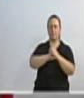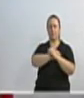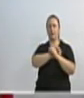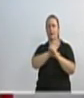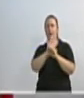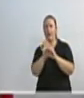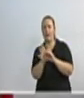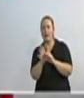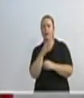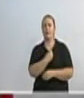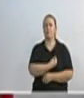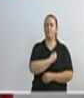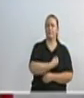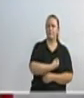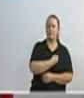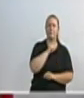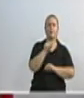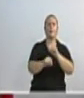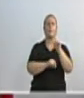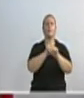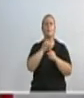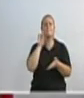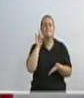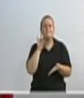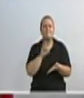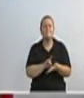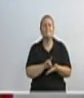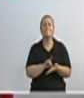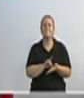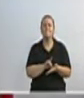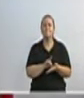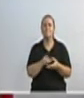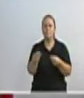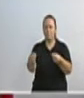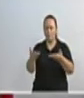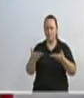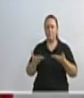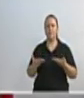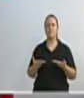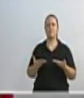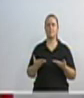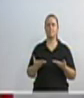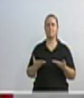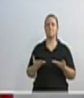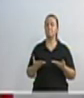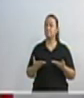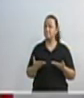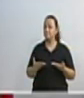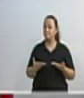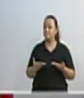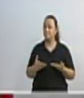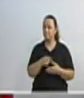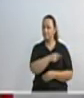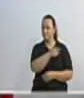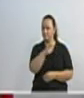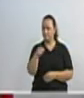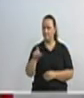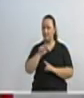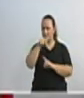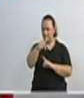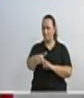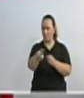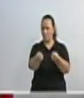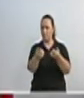que efetivamente vocês têm para nos oferecer? Eu acho que é isso que vocês vão falar daqui a